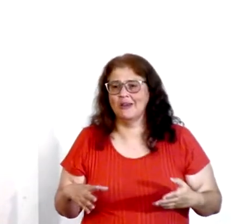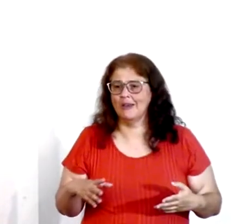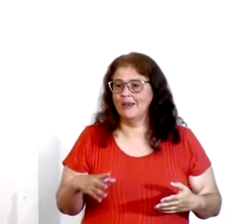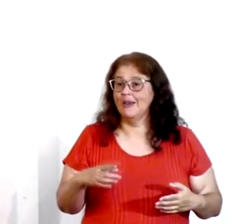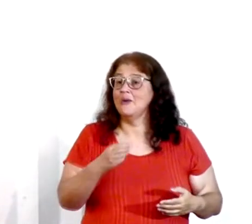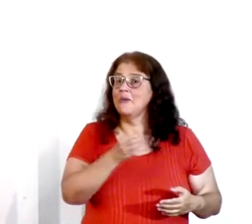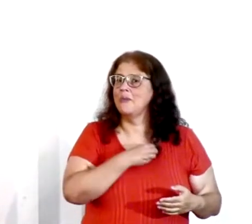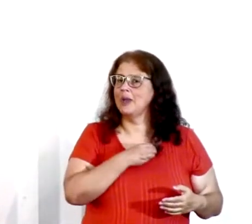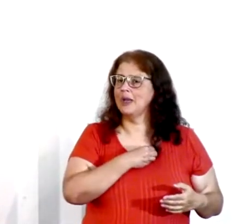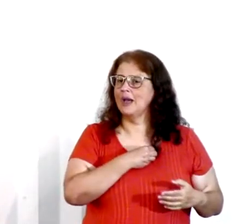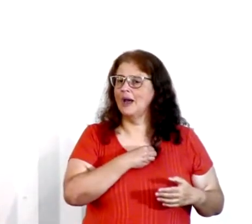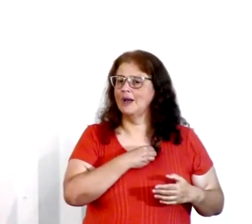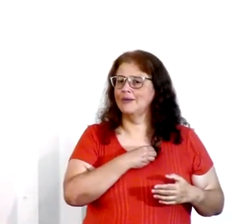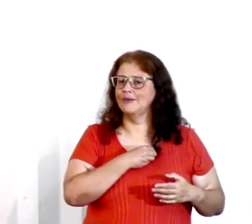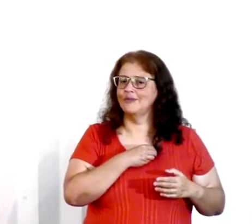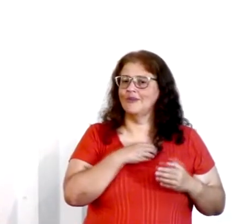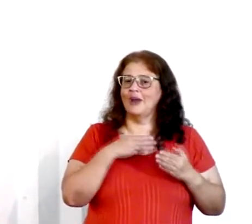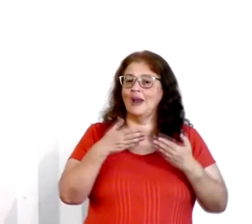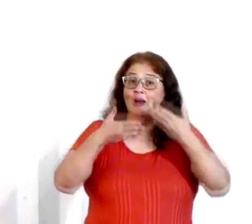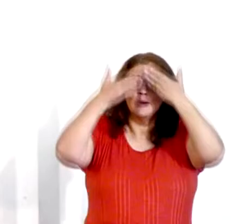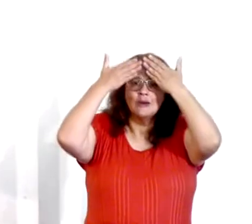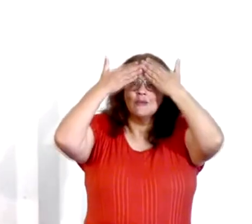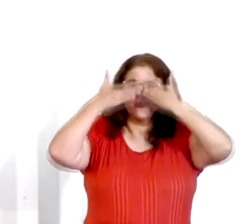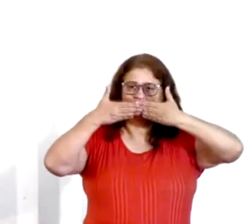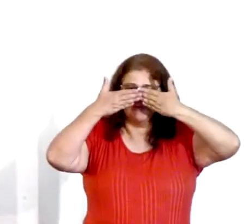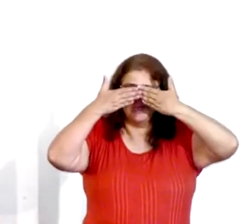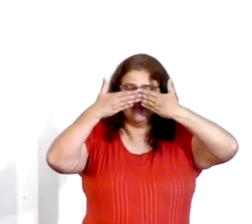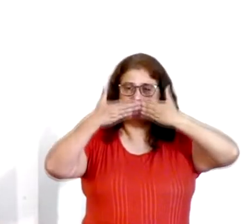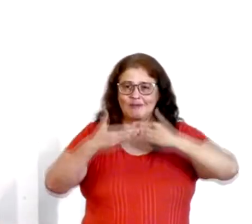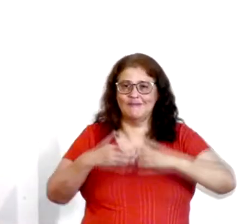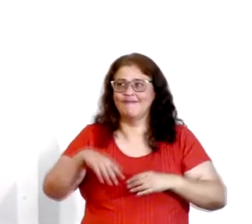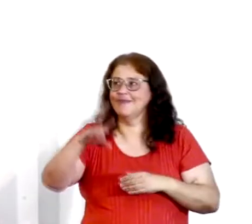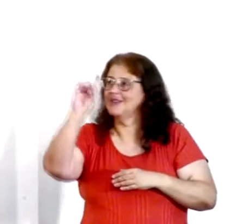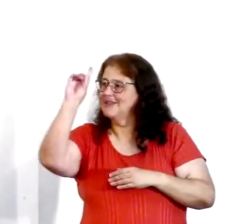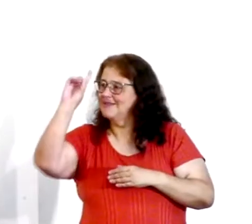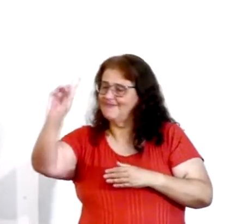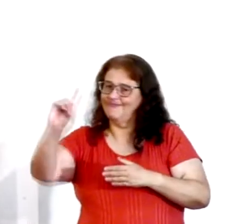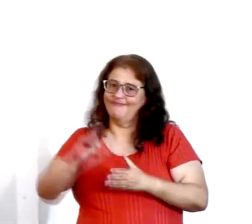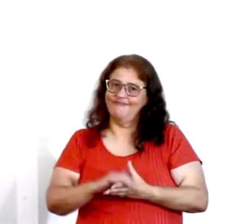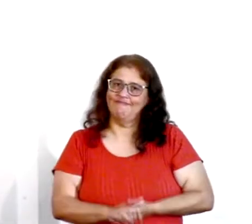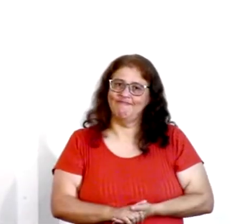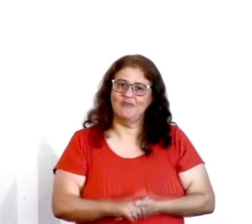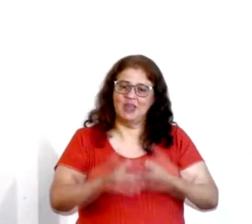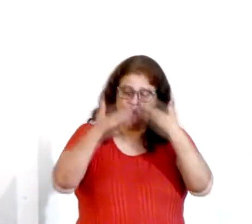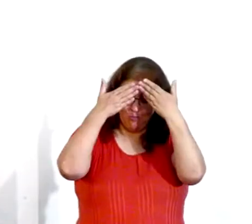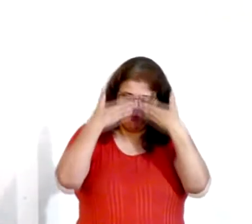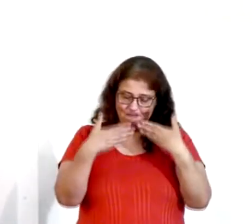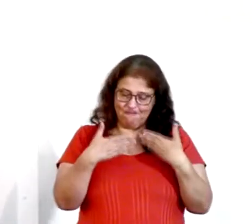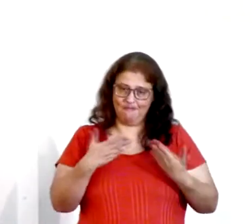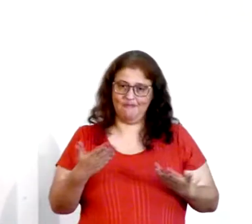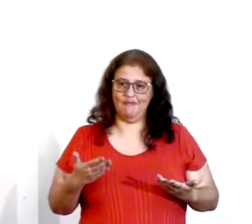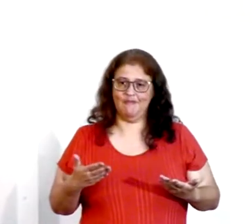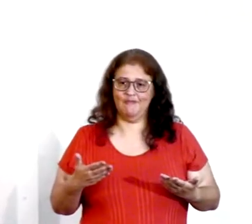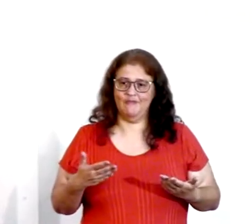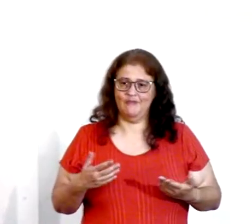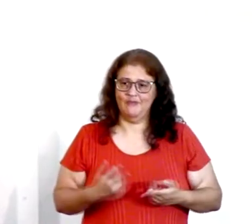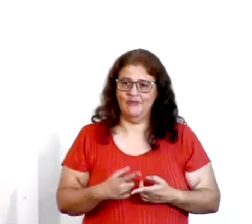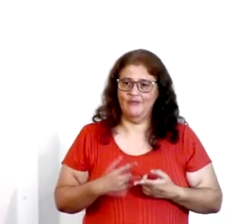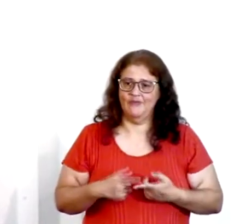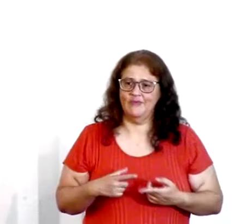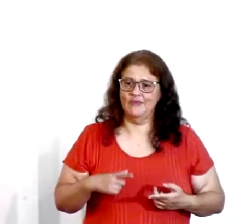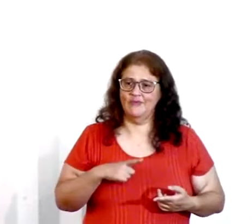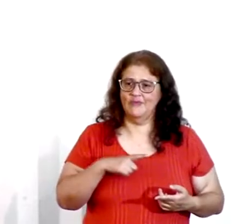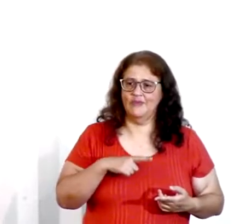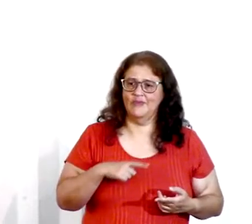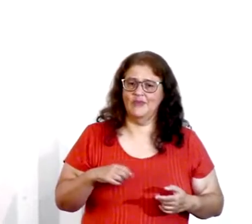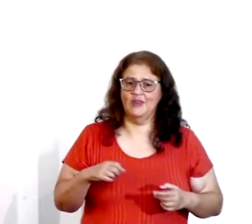que nós estejamos cegos diante deles. Paul Tripp, em um dos seus livros, em mais de